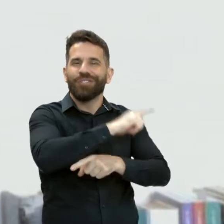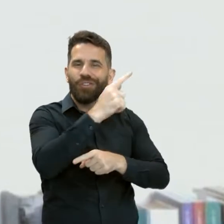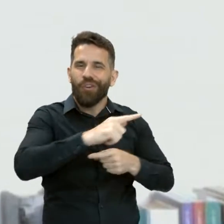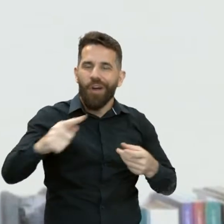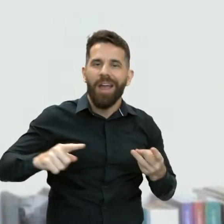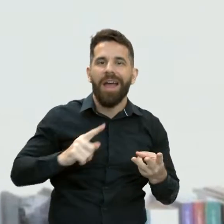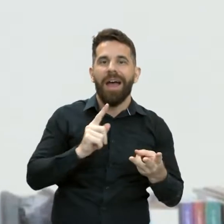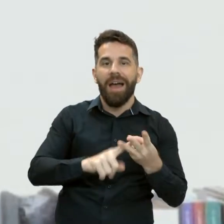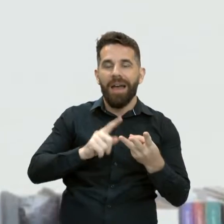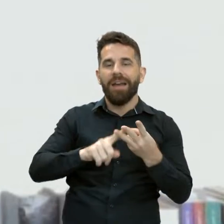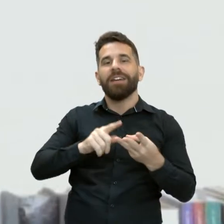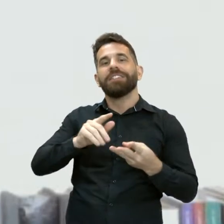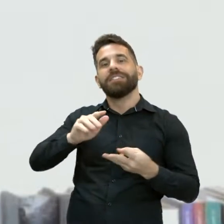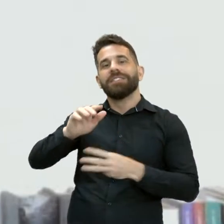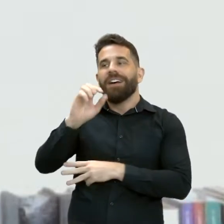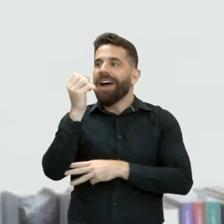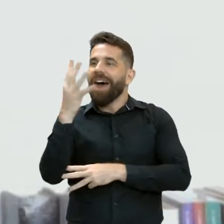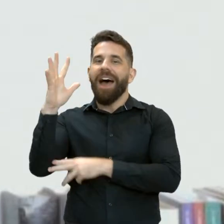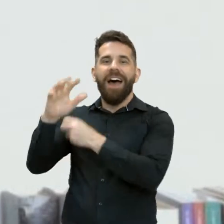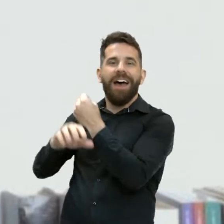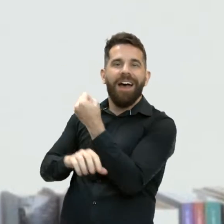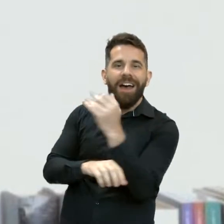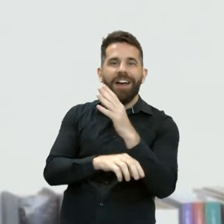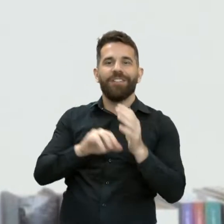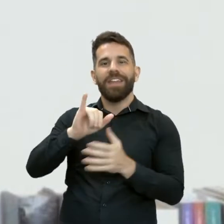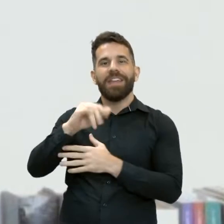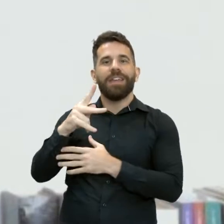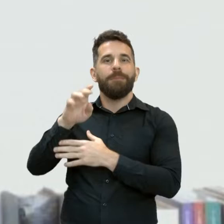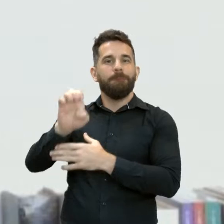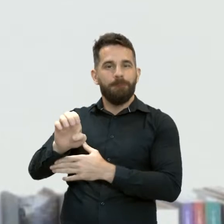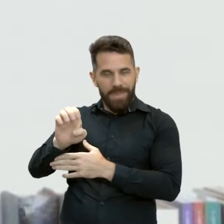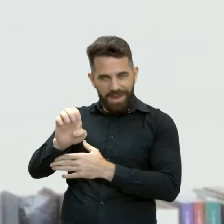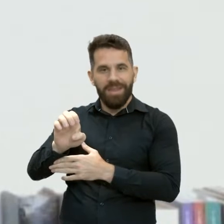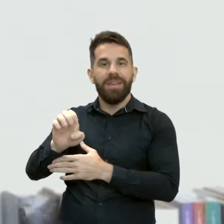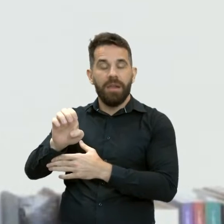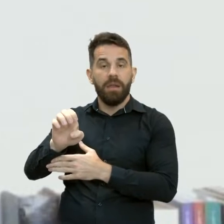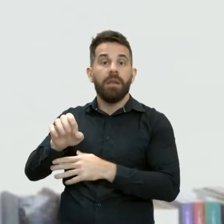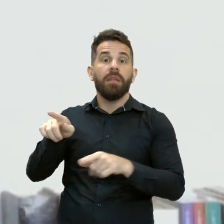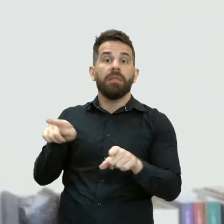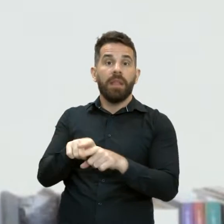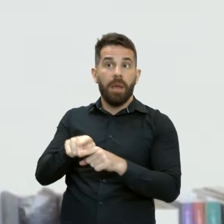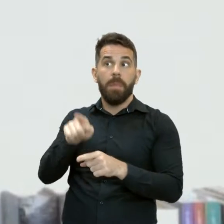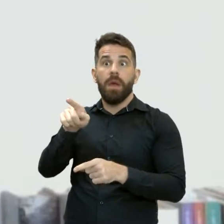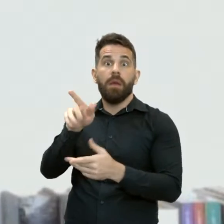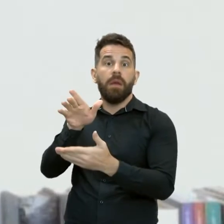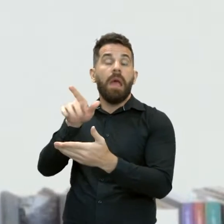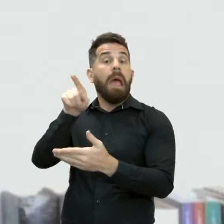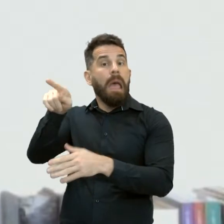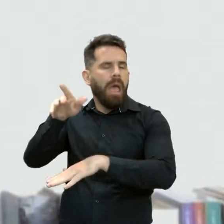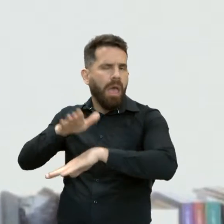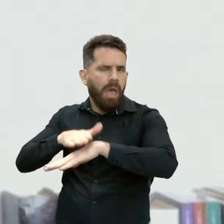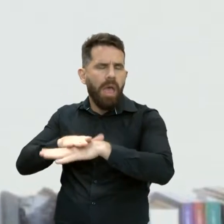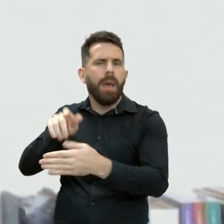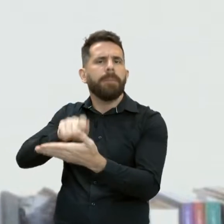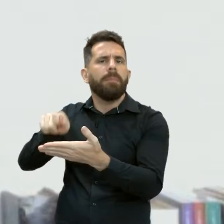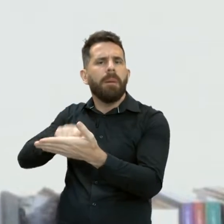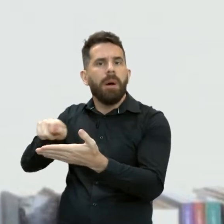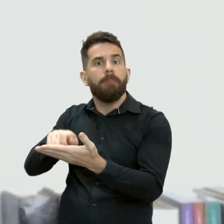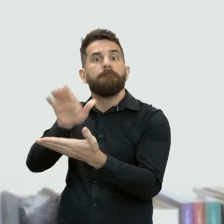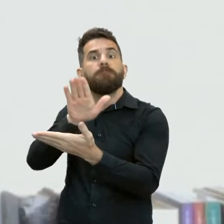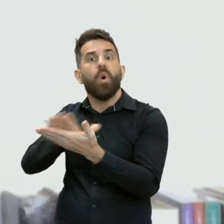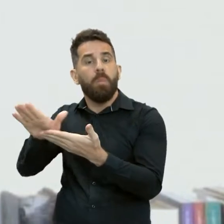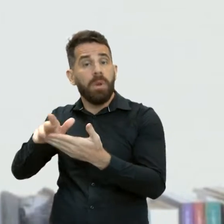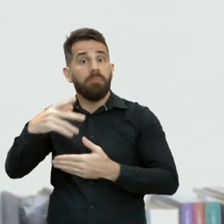de Goiás. Escreve para um periódico chamado Informação Goiana, que era dirigido pelo Henrique Silva.